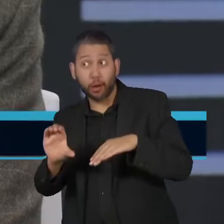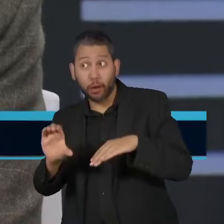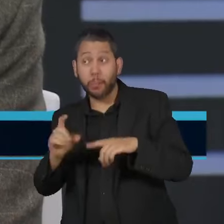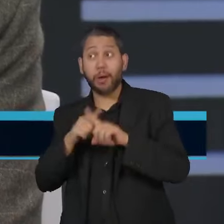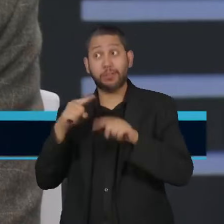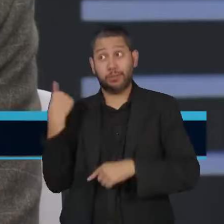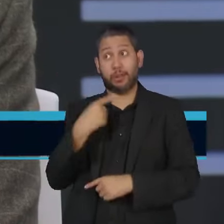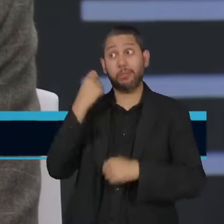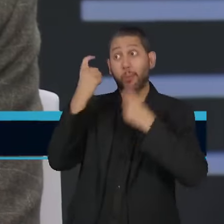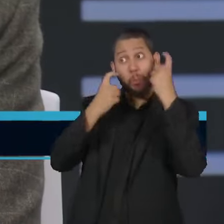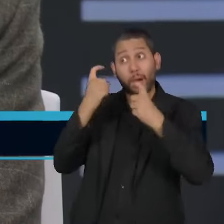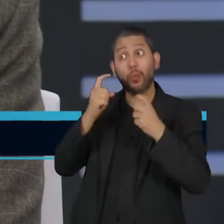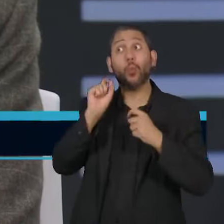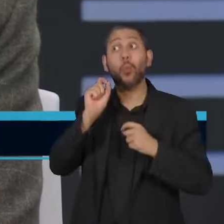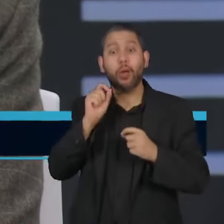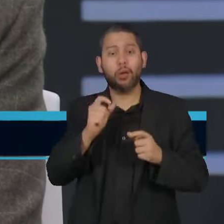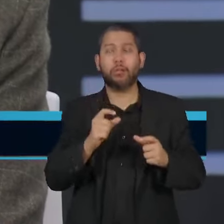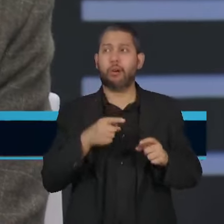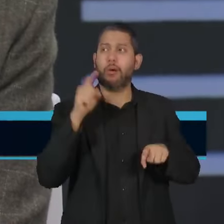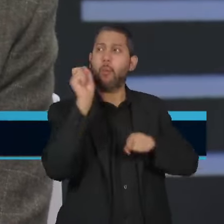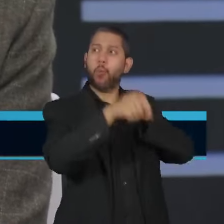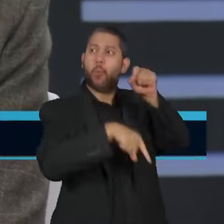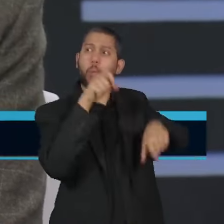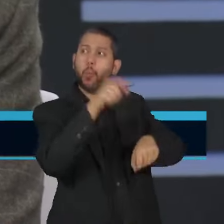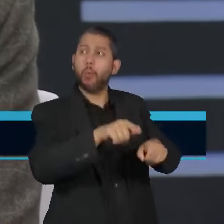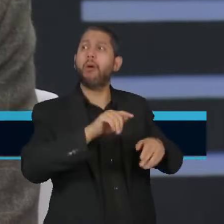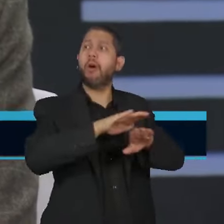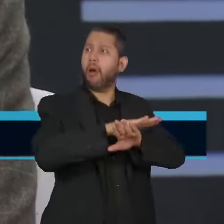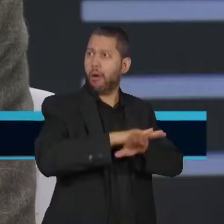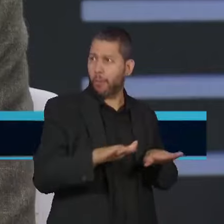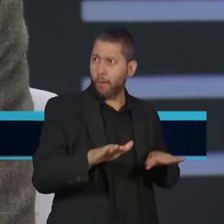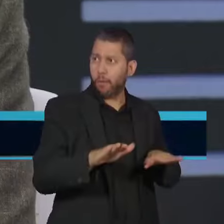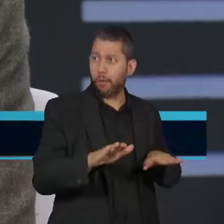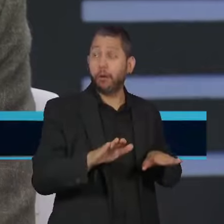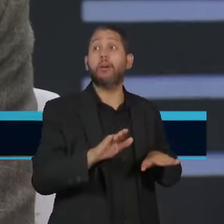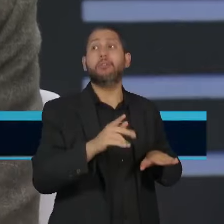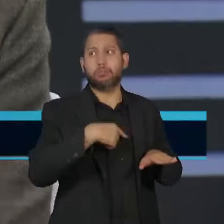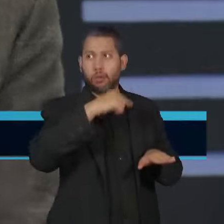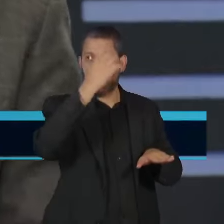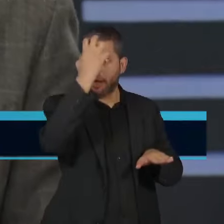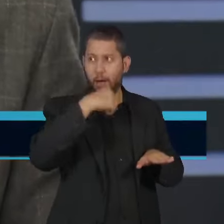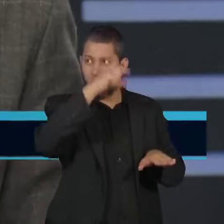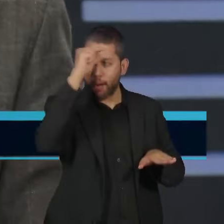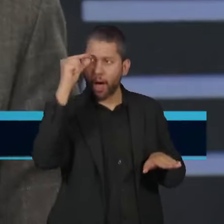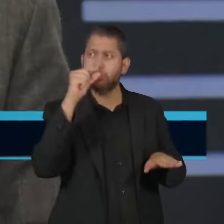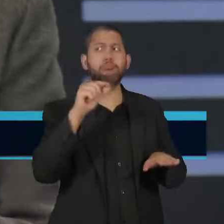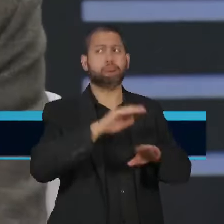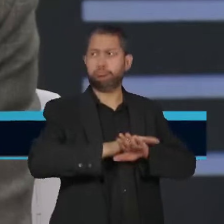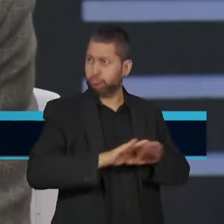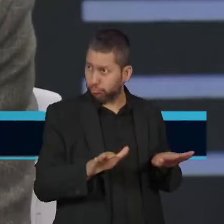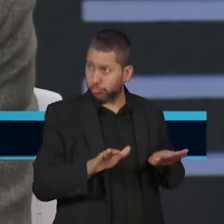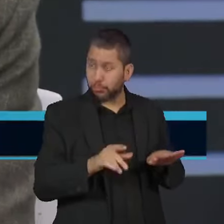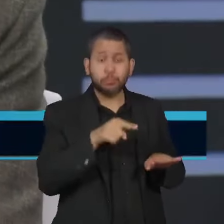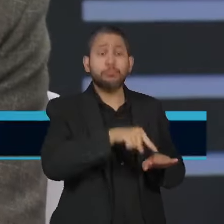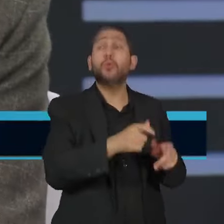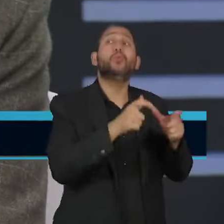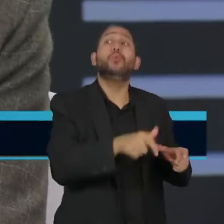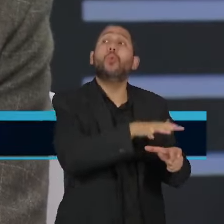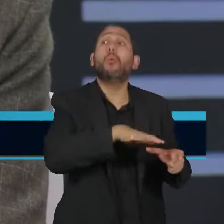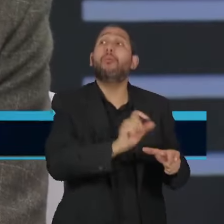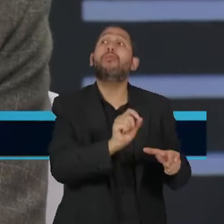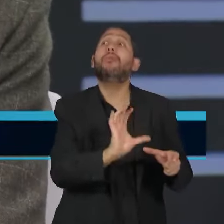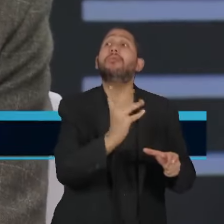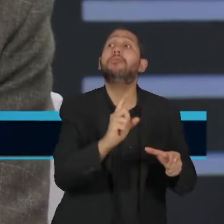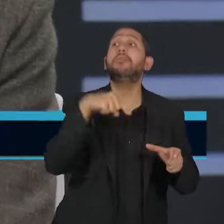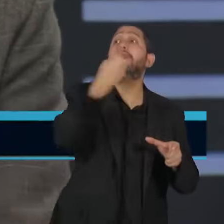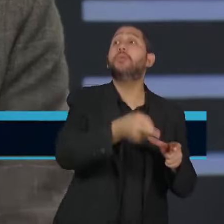ser feito com aquele lugar depois que o Hamas for militarmente derrotado. Se você simplesmente saiu, o Hamas ou algo